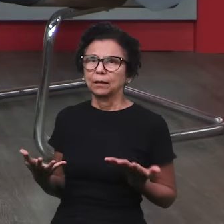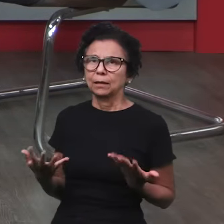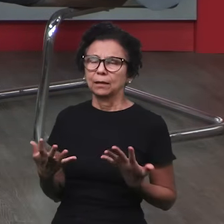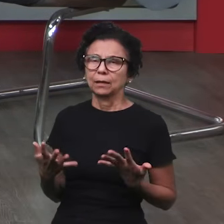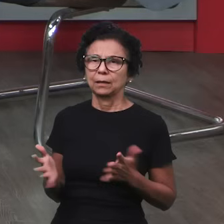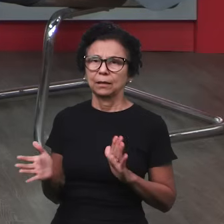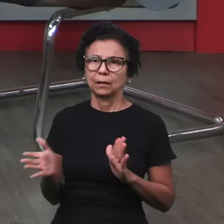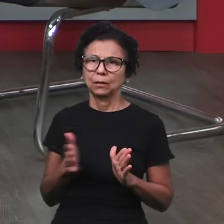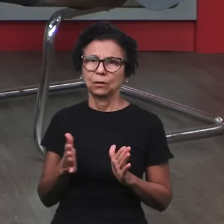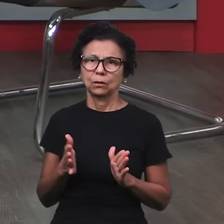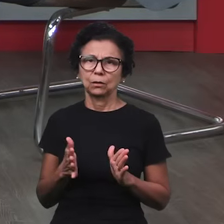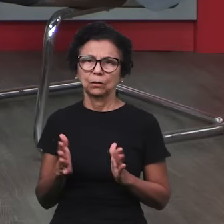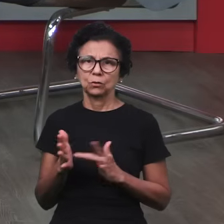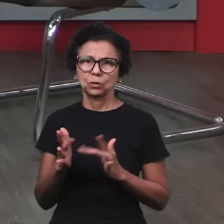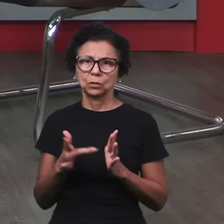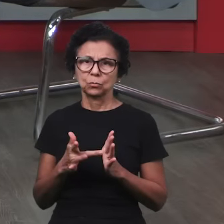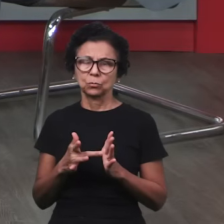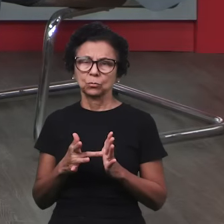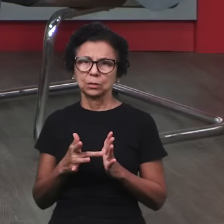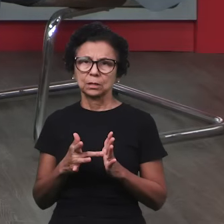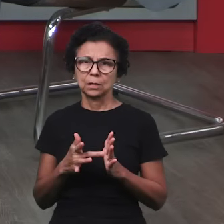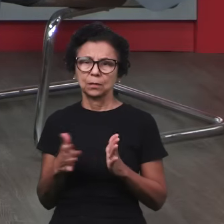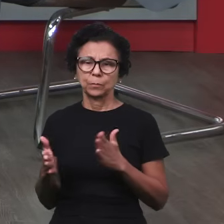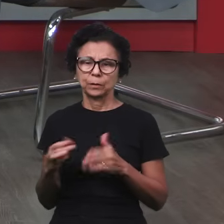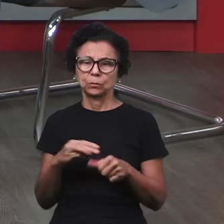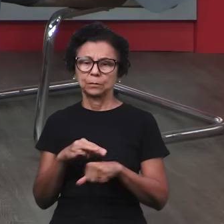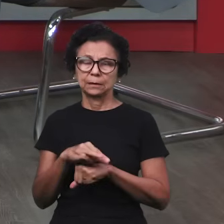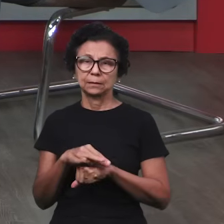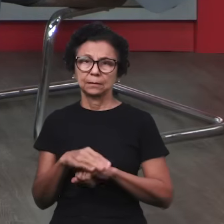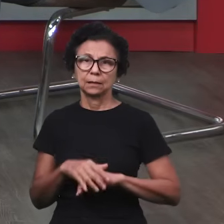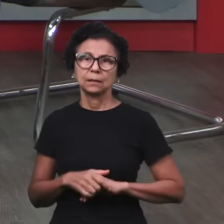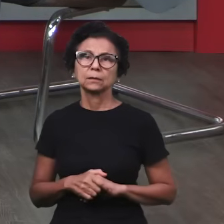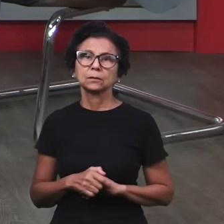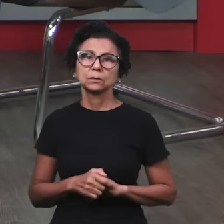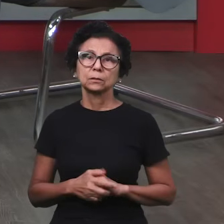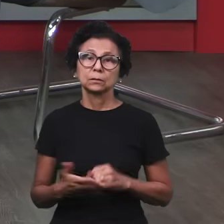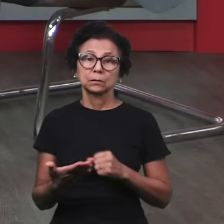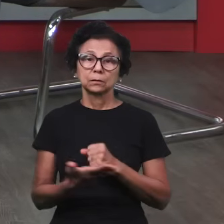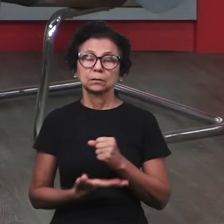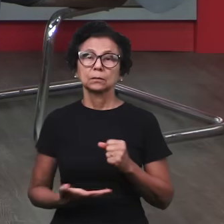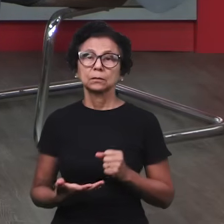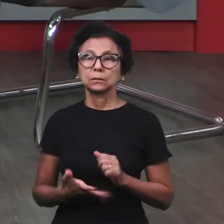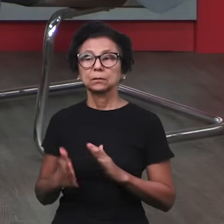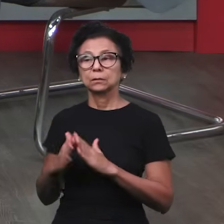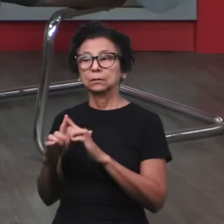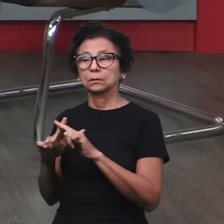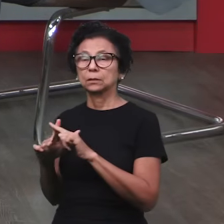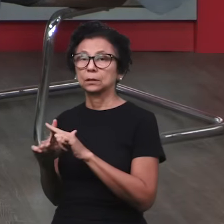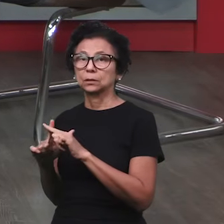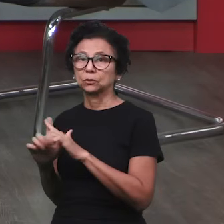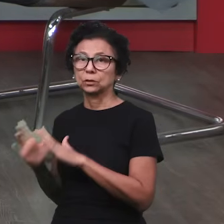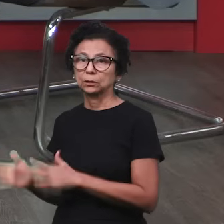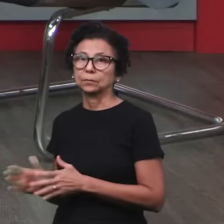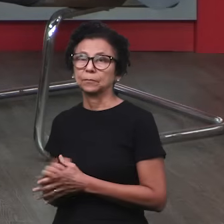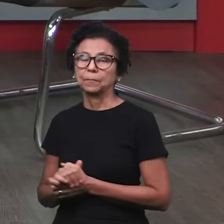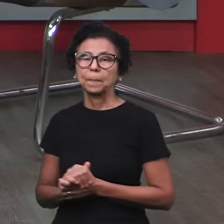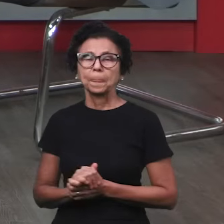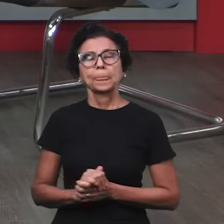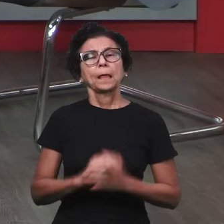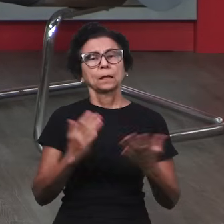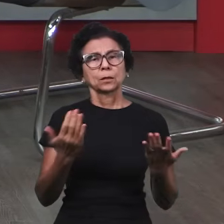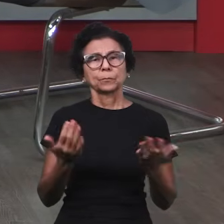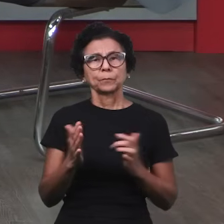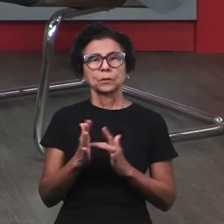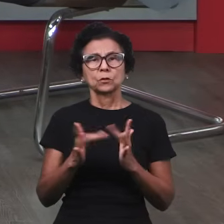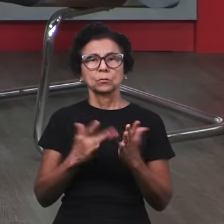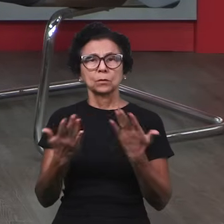né, o ministério de Jesus é uma base, né, para aquilo que a igreja, eu sempre digo,